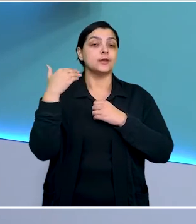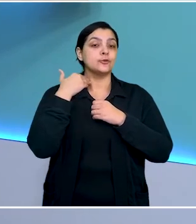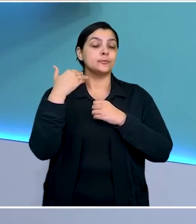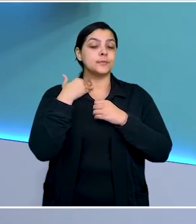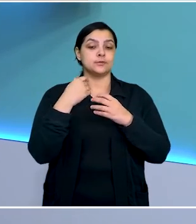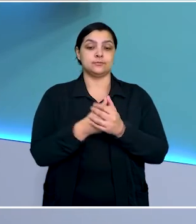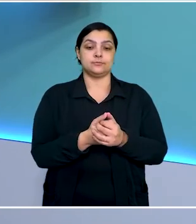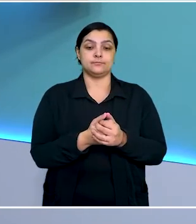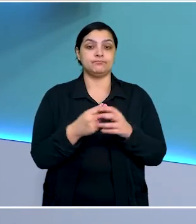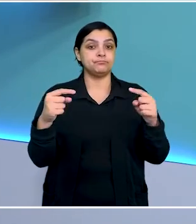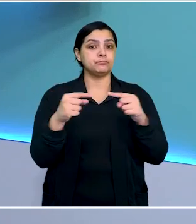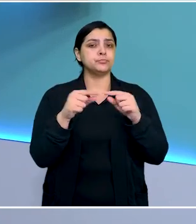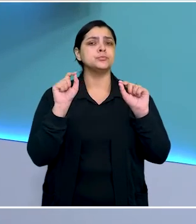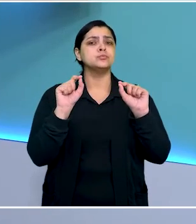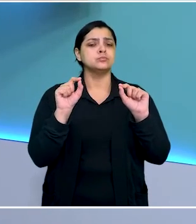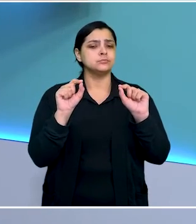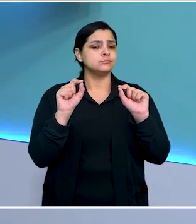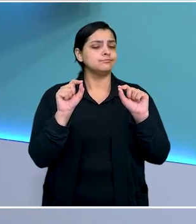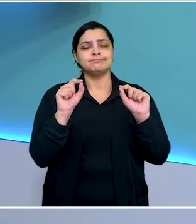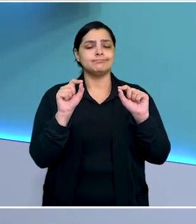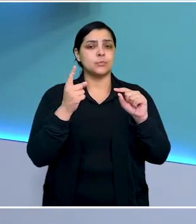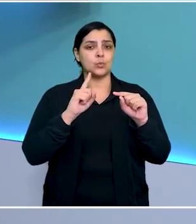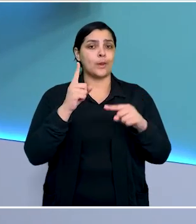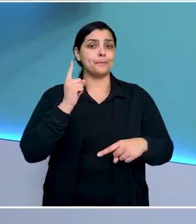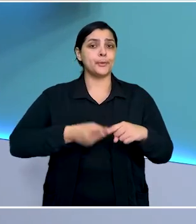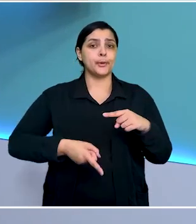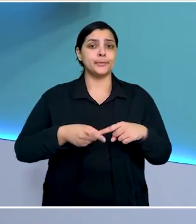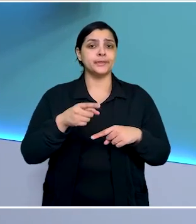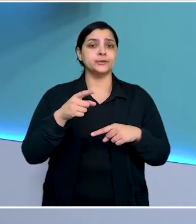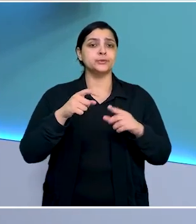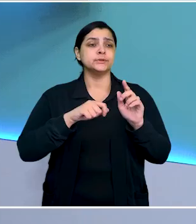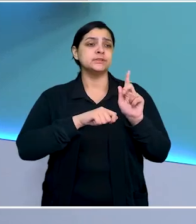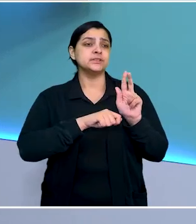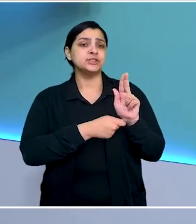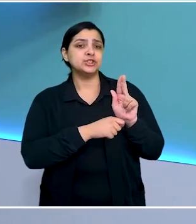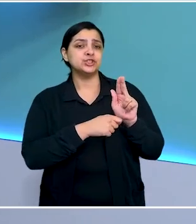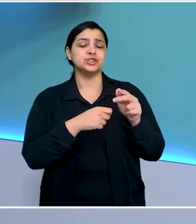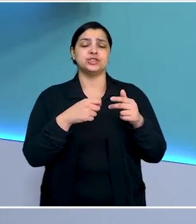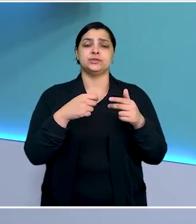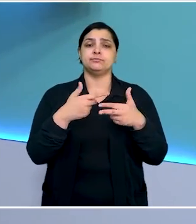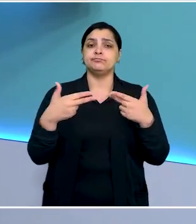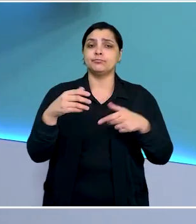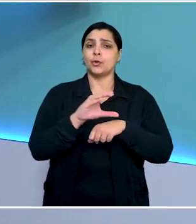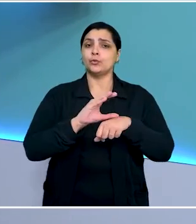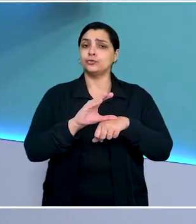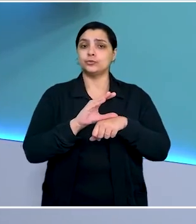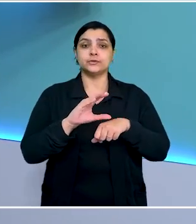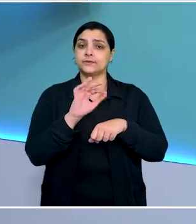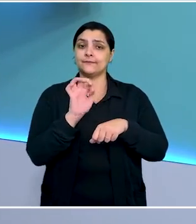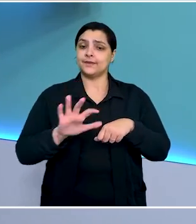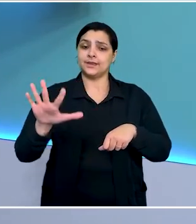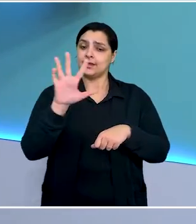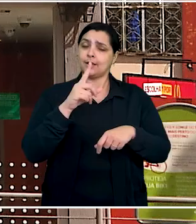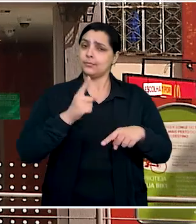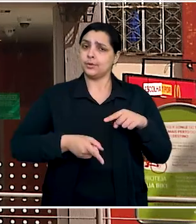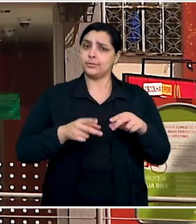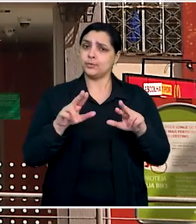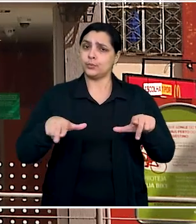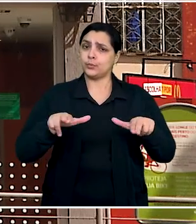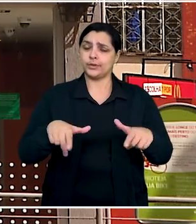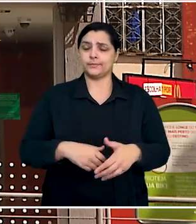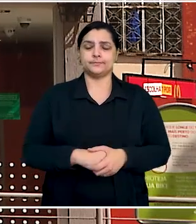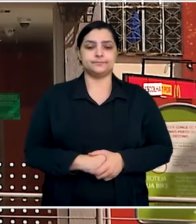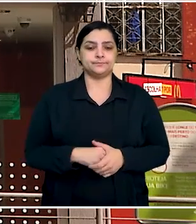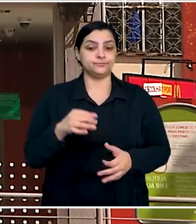colegiado, o método é adequado, proporcional e não viola o sigilo de comunicações garantido pela Constituição Federal.